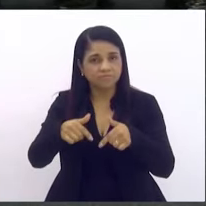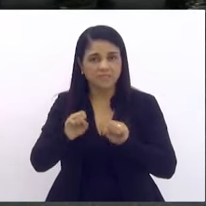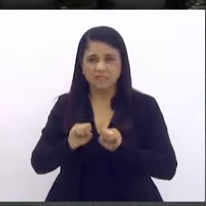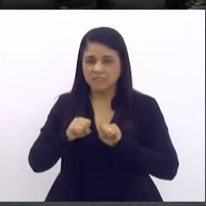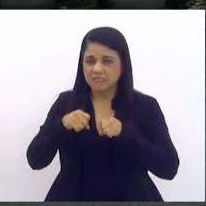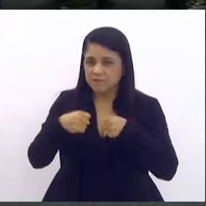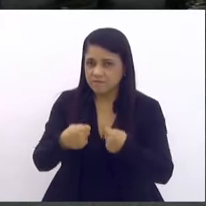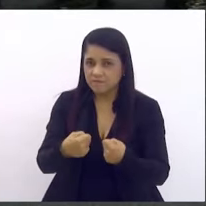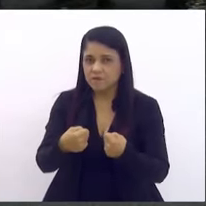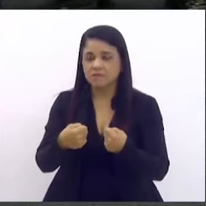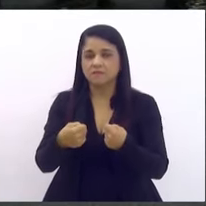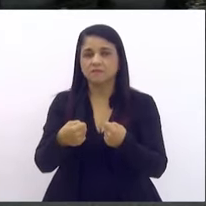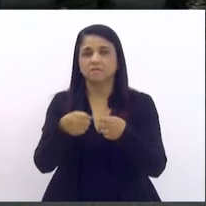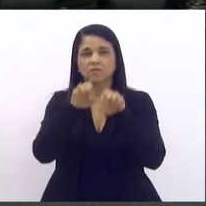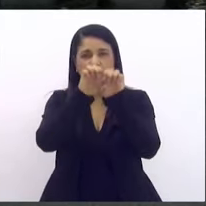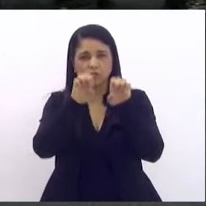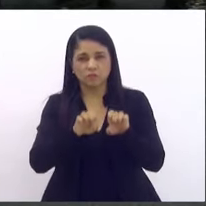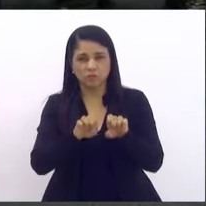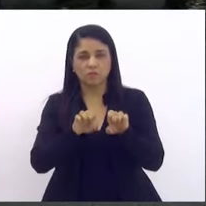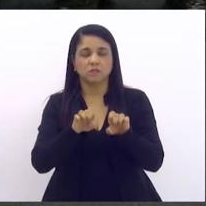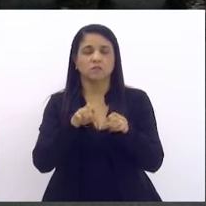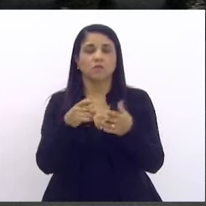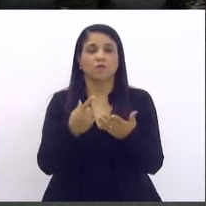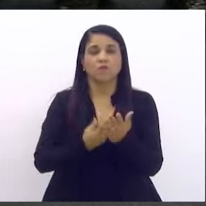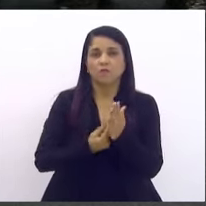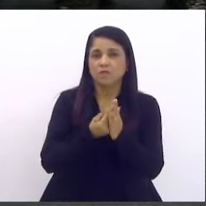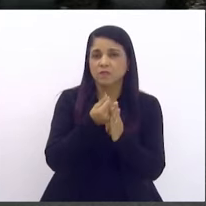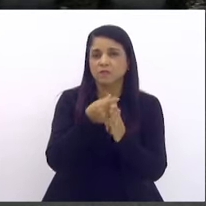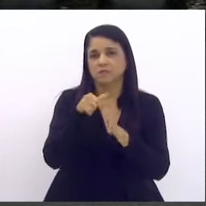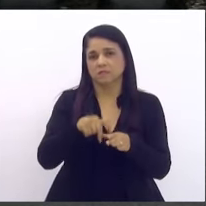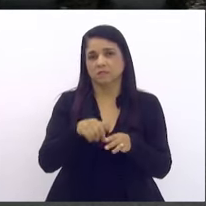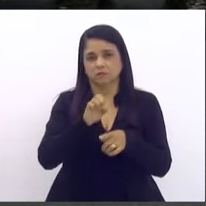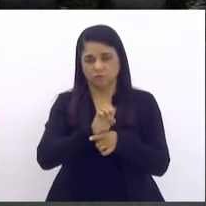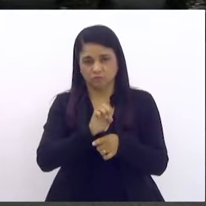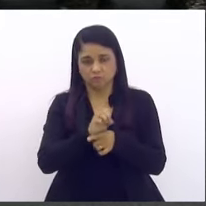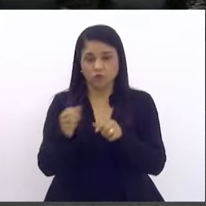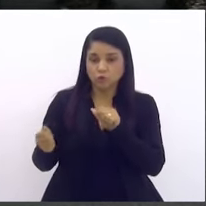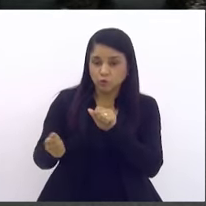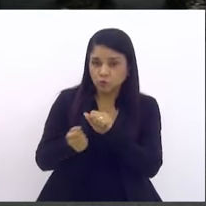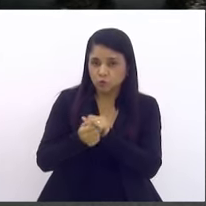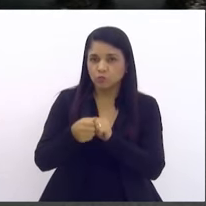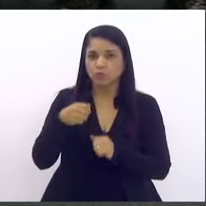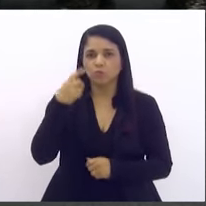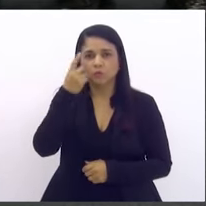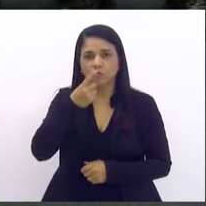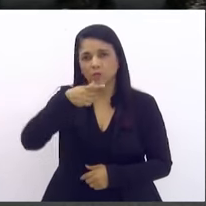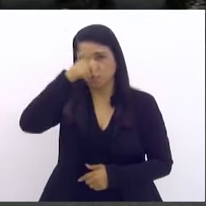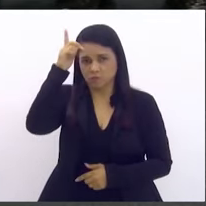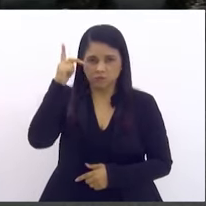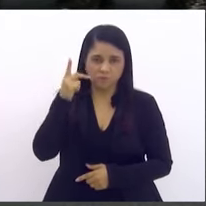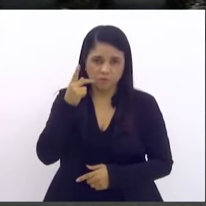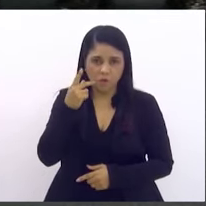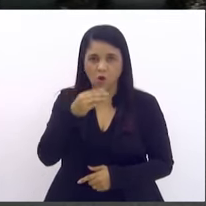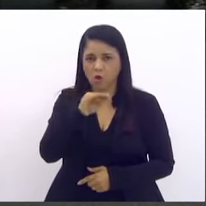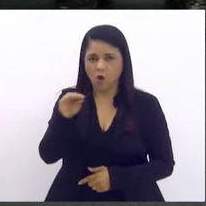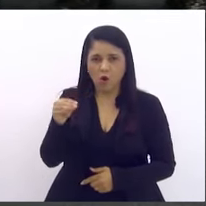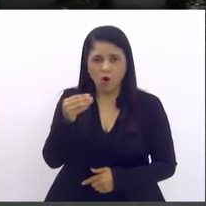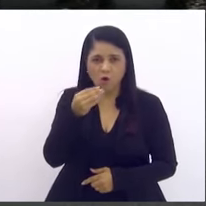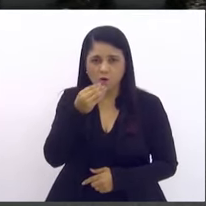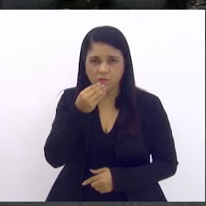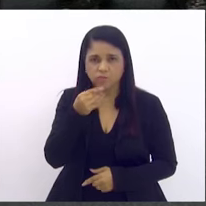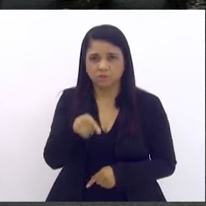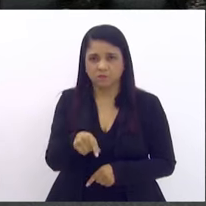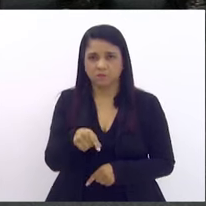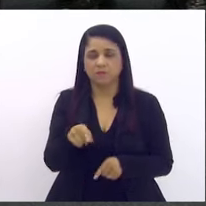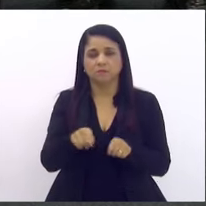da reestruturação financeira do Estado estive lá junto com o Deputado Luiz Paulo e tivemos a oportunidade